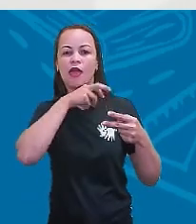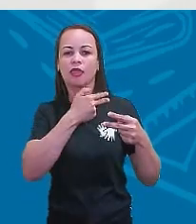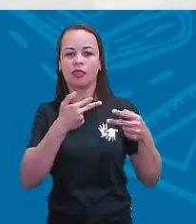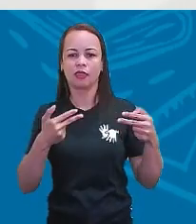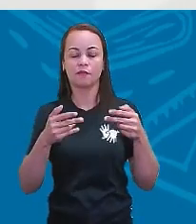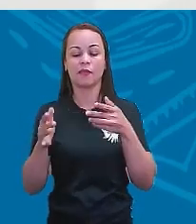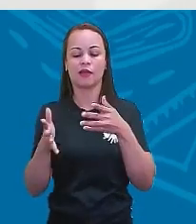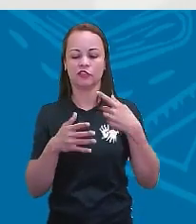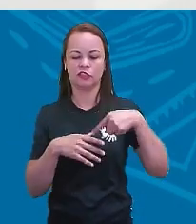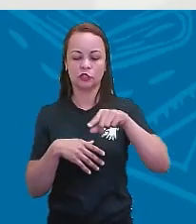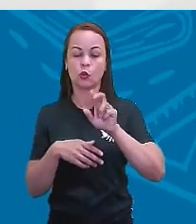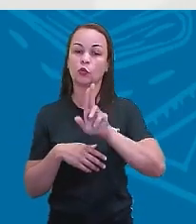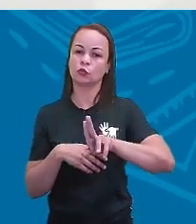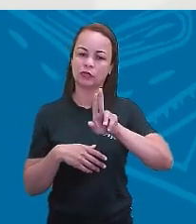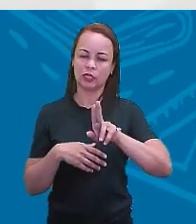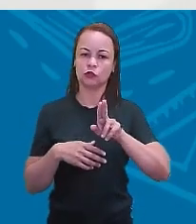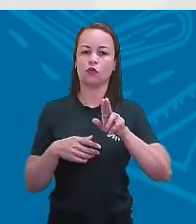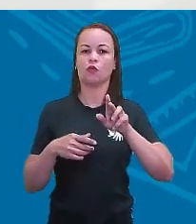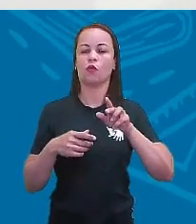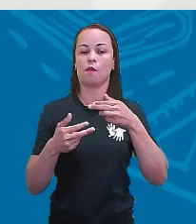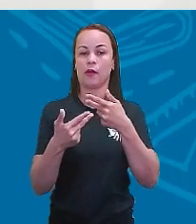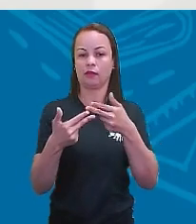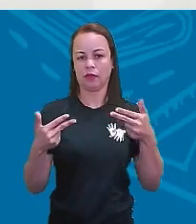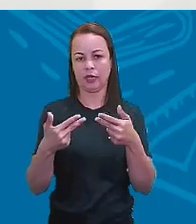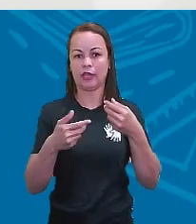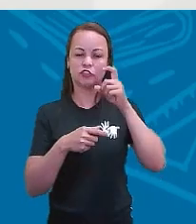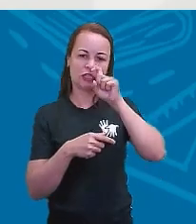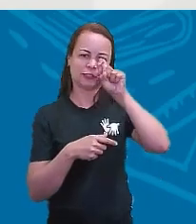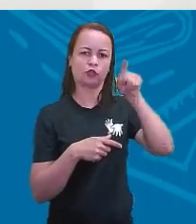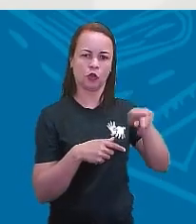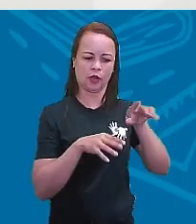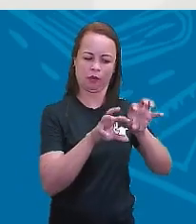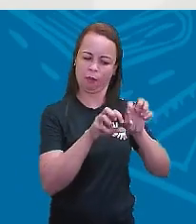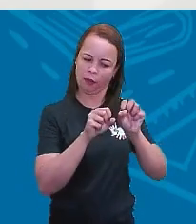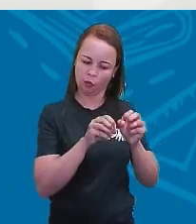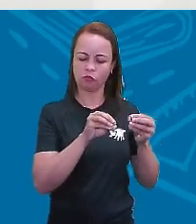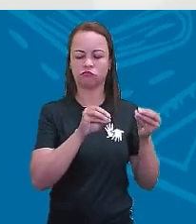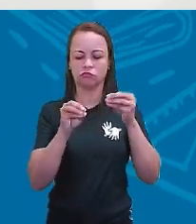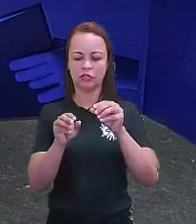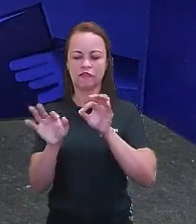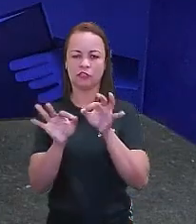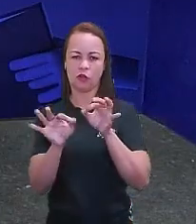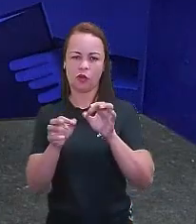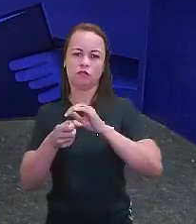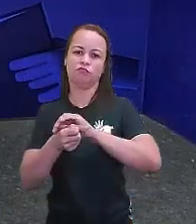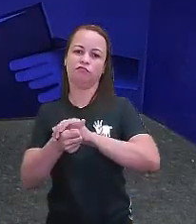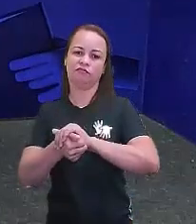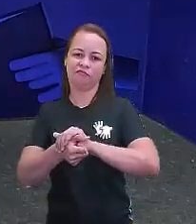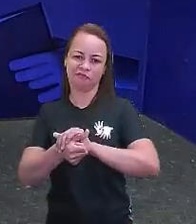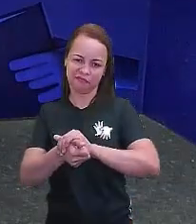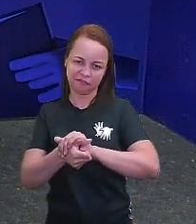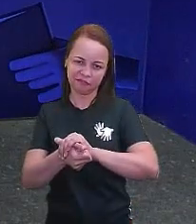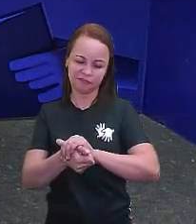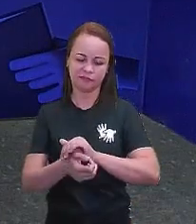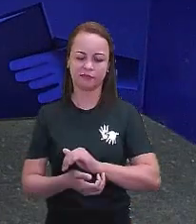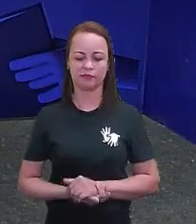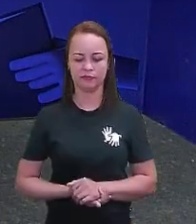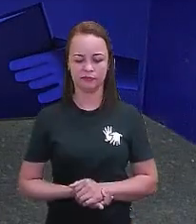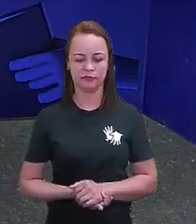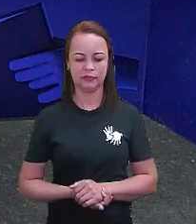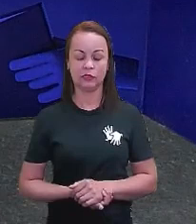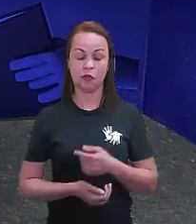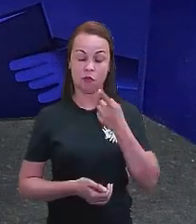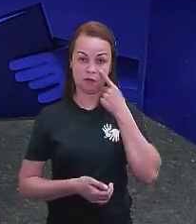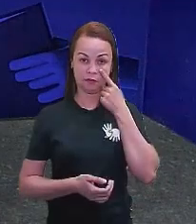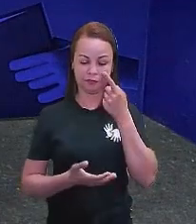reutilizando materiais que iriam pro lixo. E o primeiro é a nossa tartaruga. Olha só. Vê só o que eu trouxe aqui pra